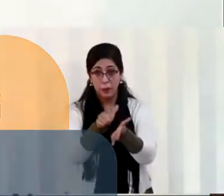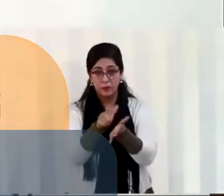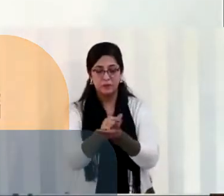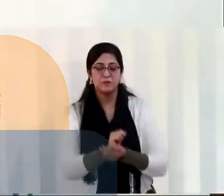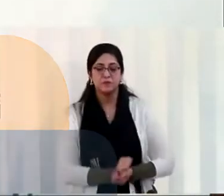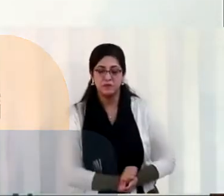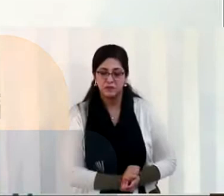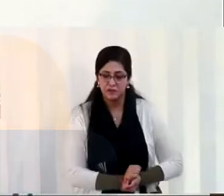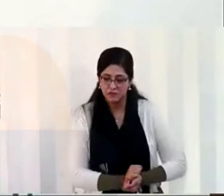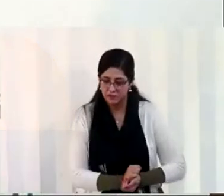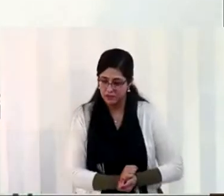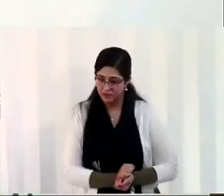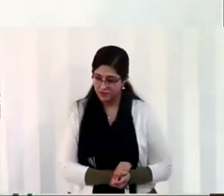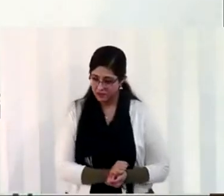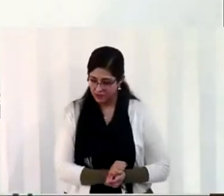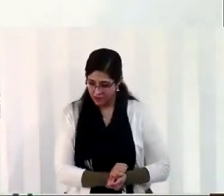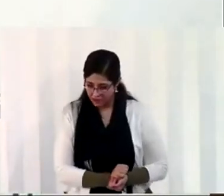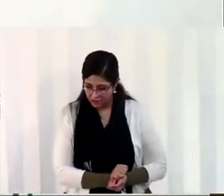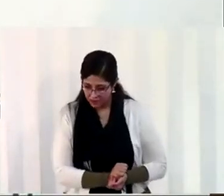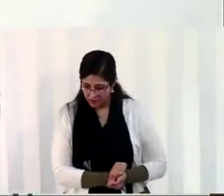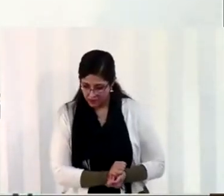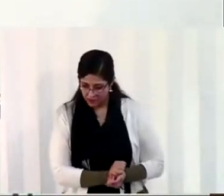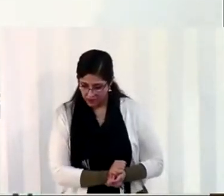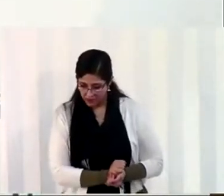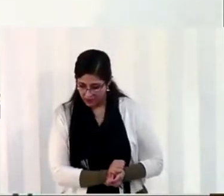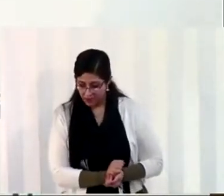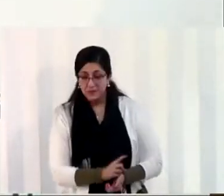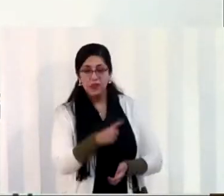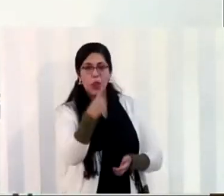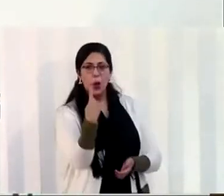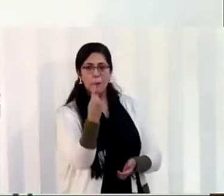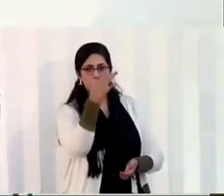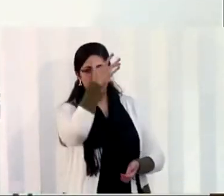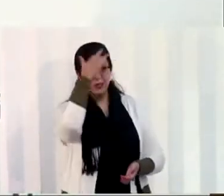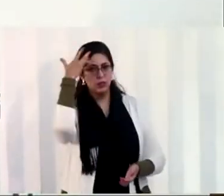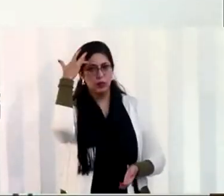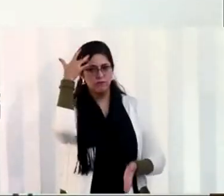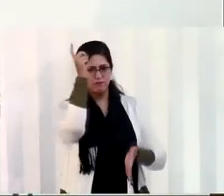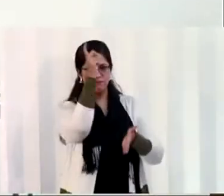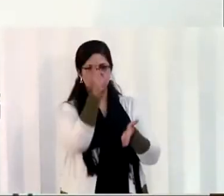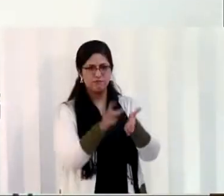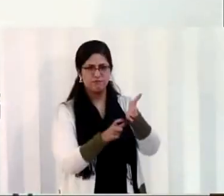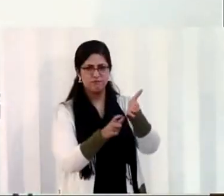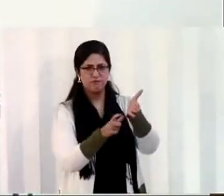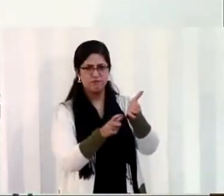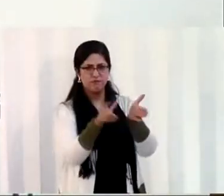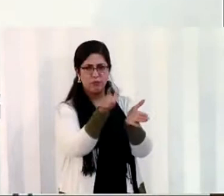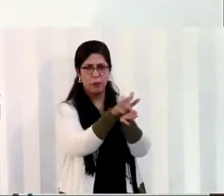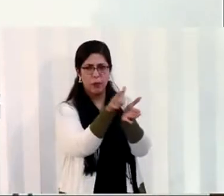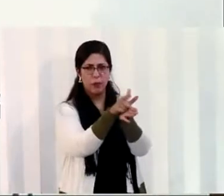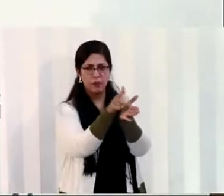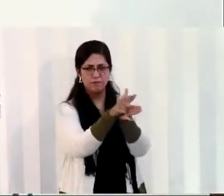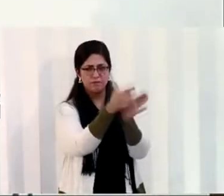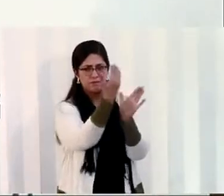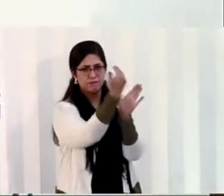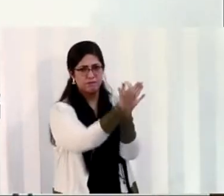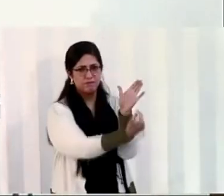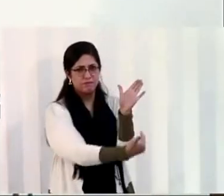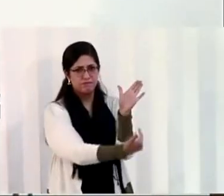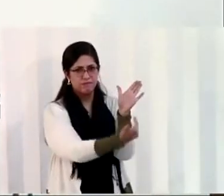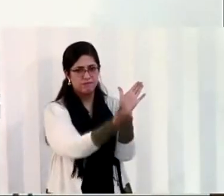façam um desenho de uma pessoa como se fosse você mesmo ou você mesma em um lado da